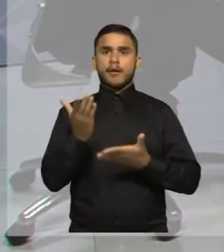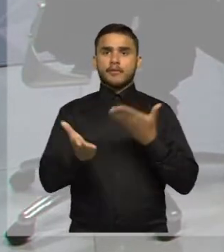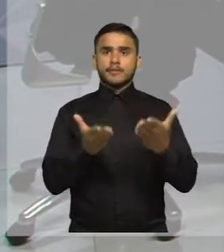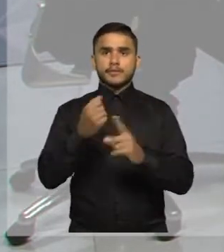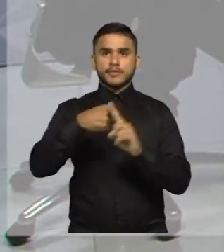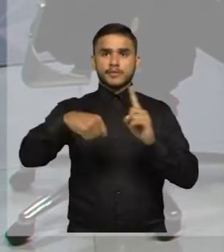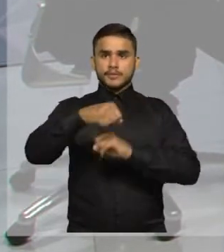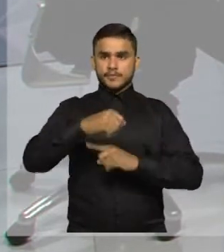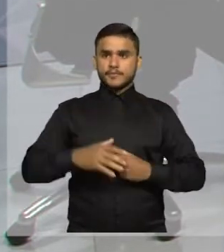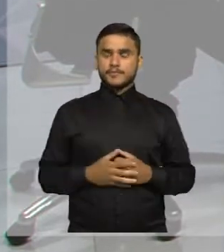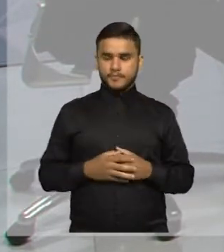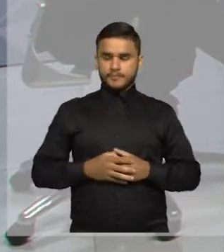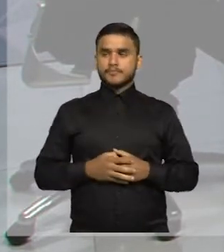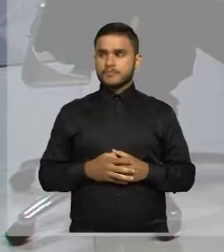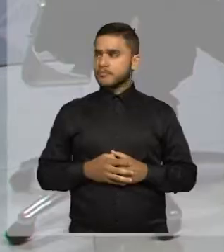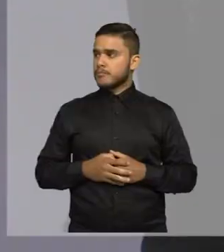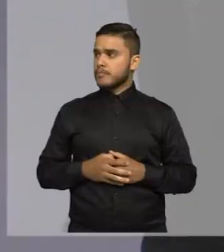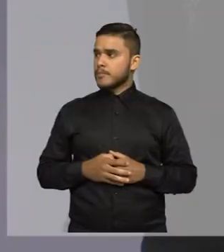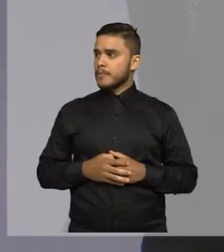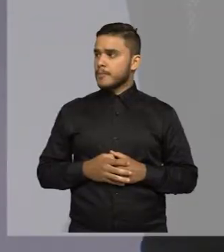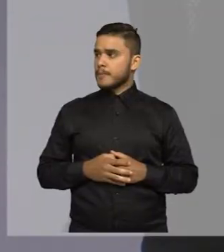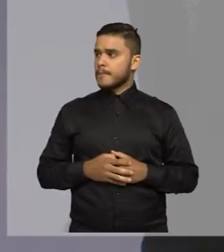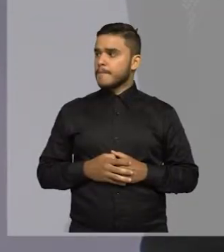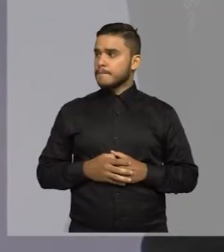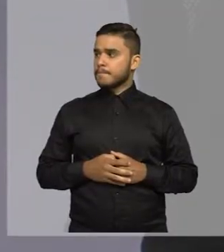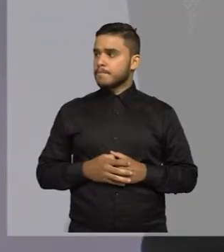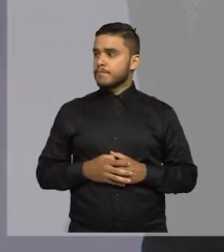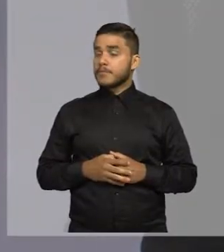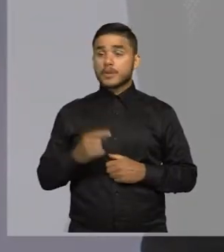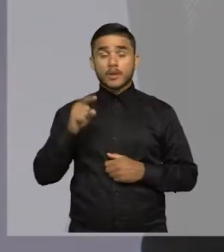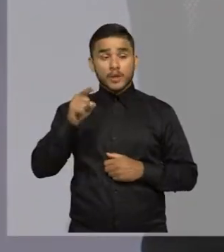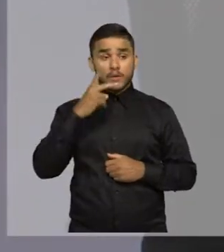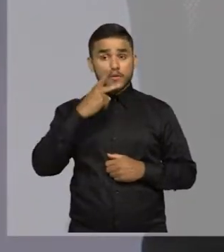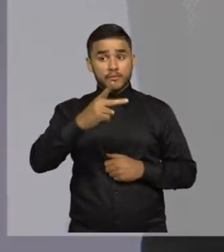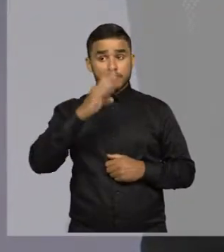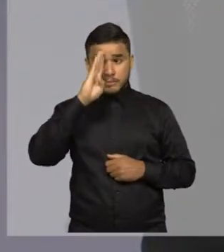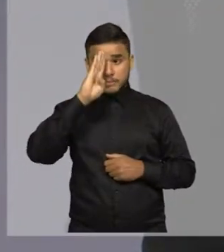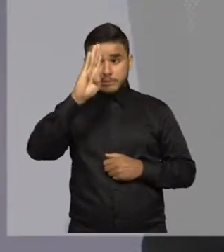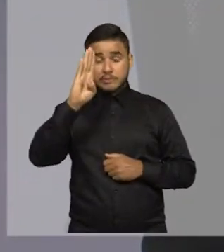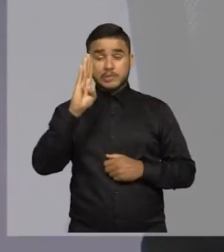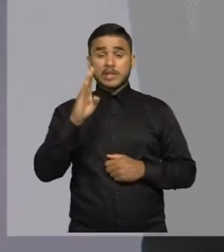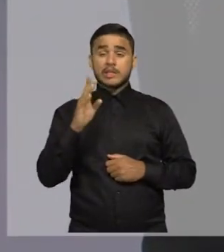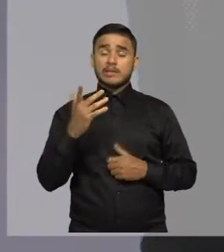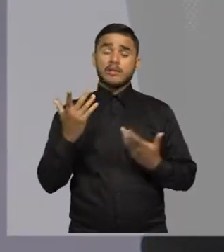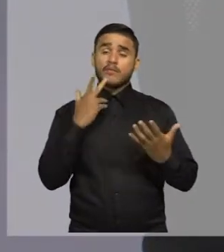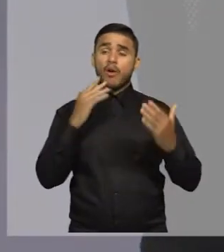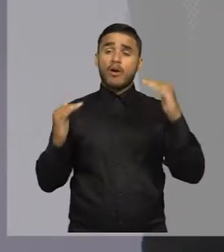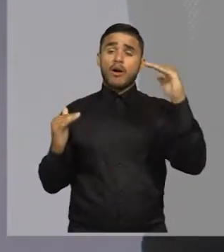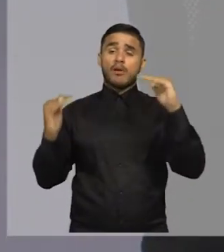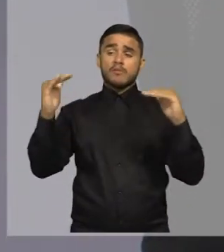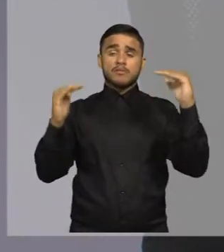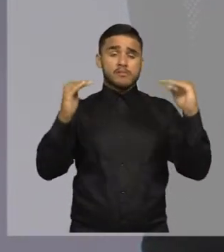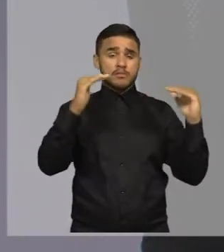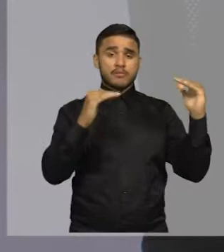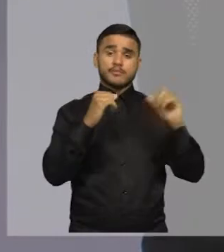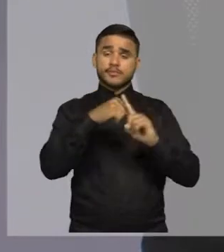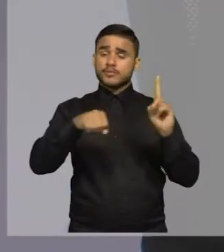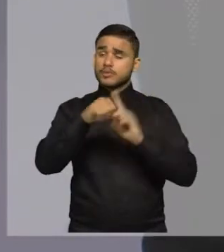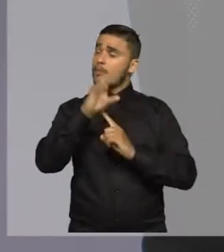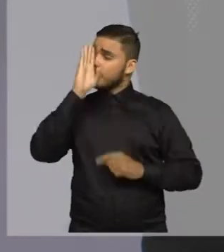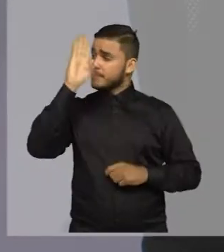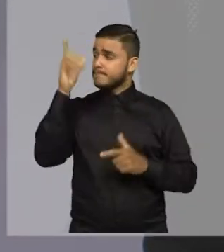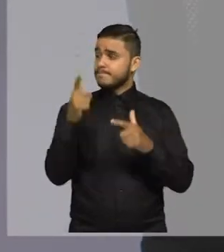a causa maior, não é a única, é realmente a desigualdade social. Eu